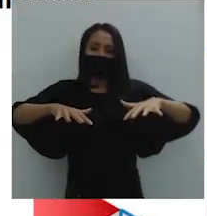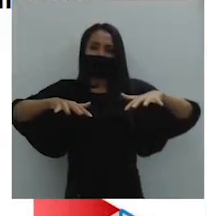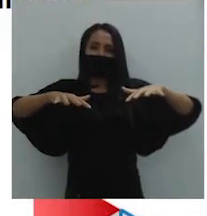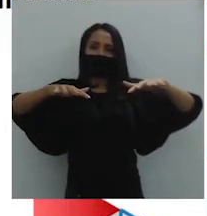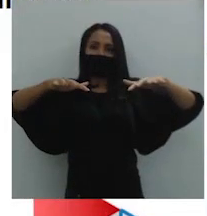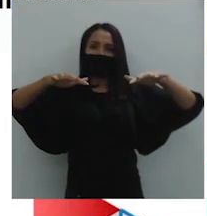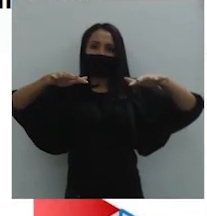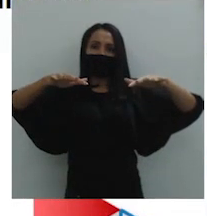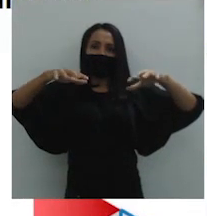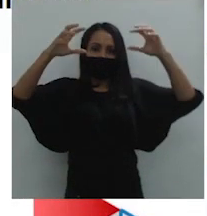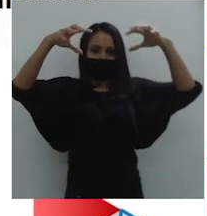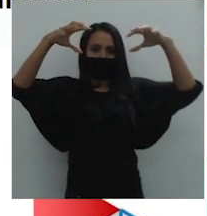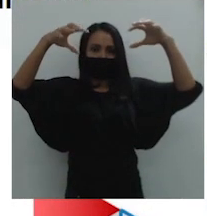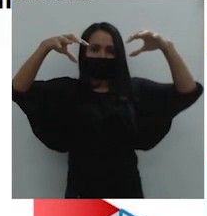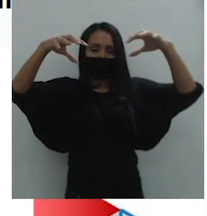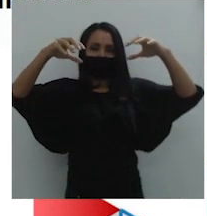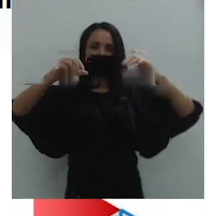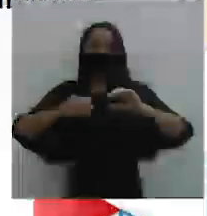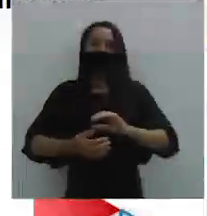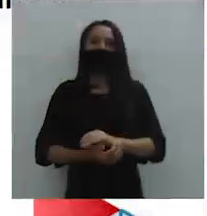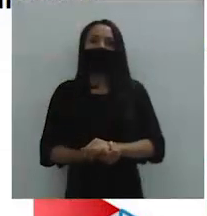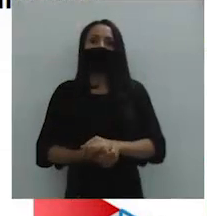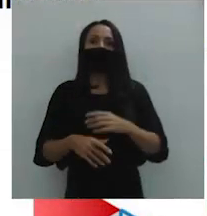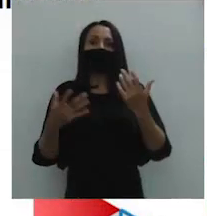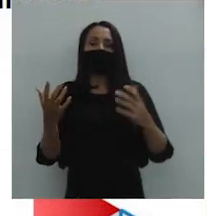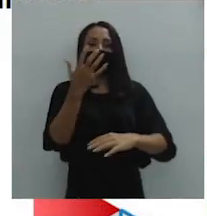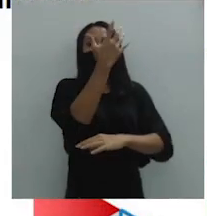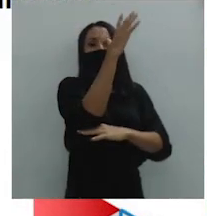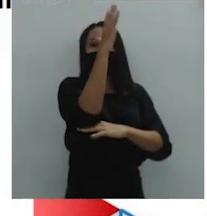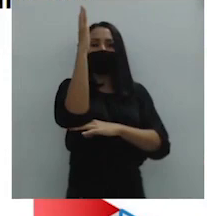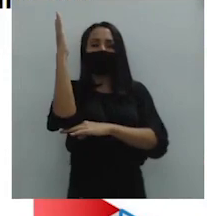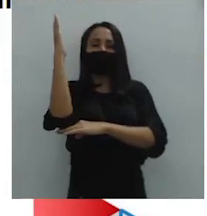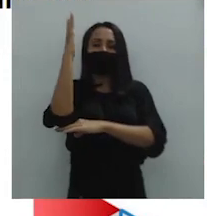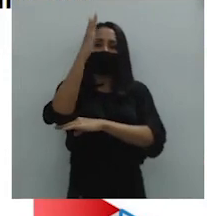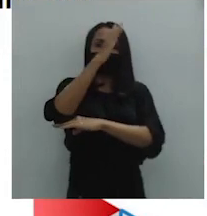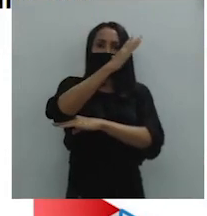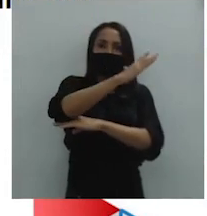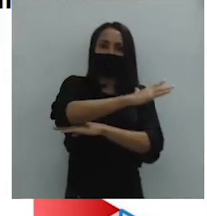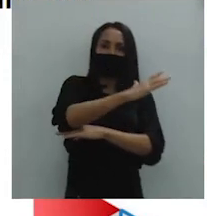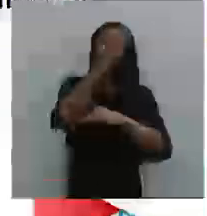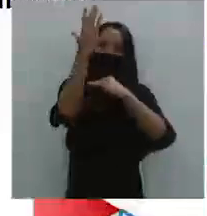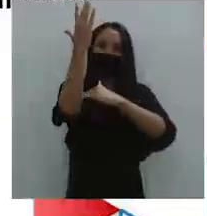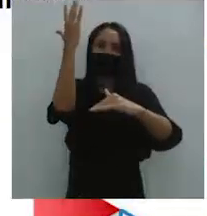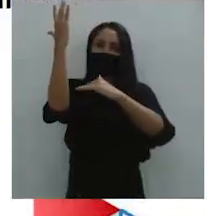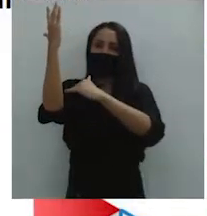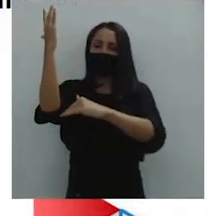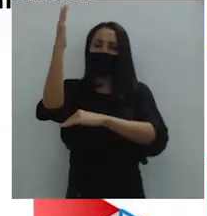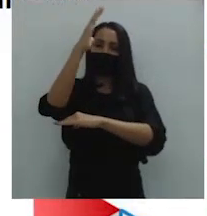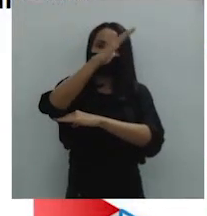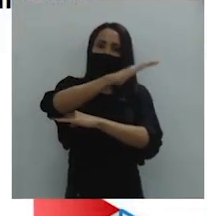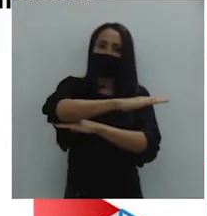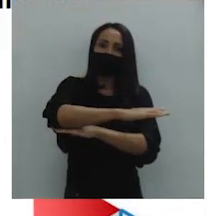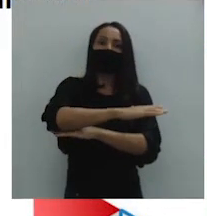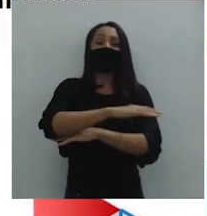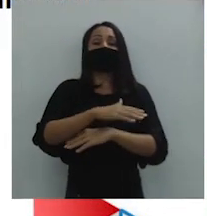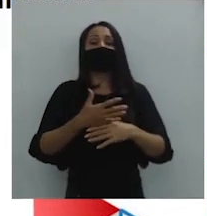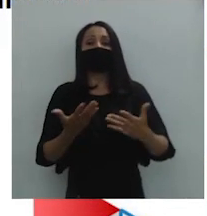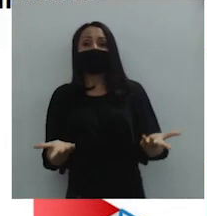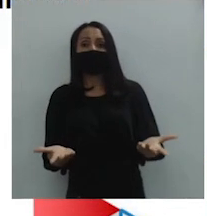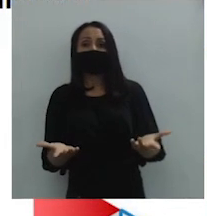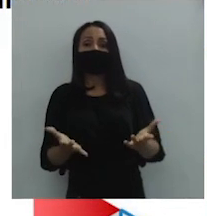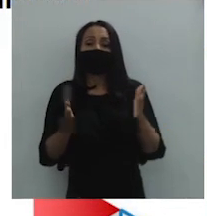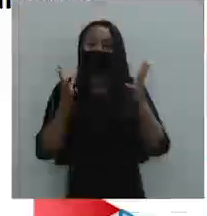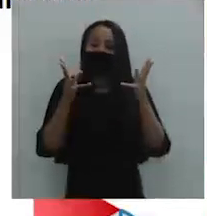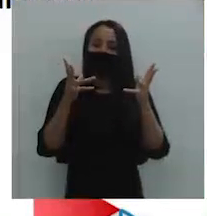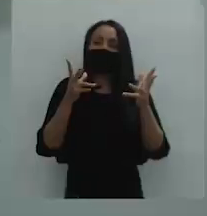né, associando ao desmatamento, ao lixo industrial e residencial, enfim, certo? Tudo